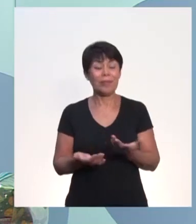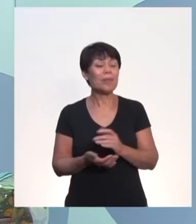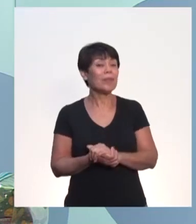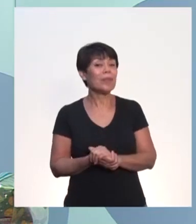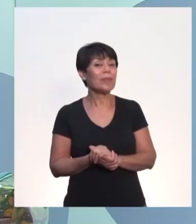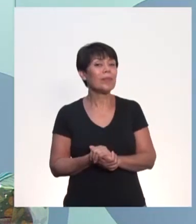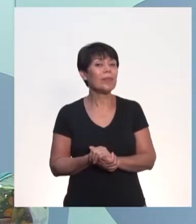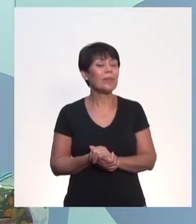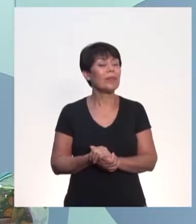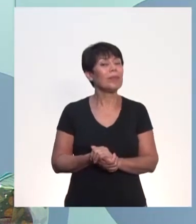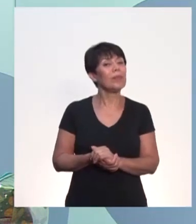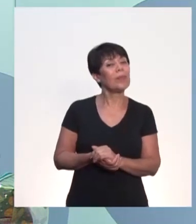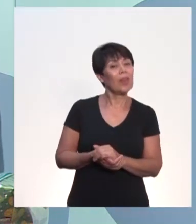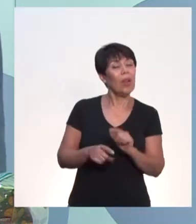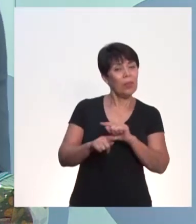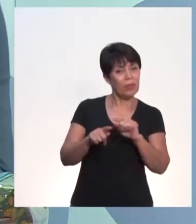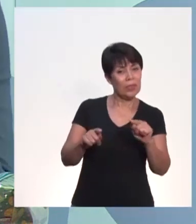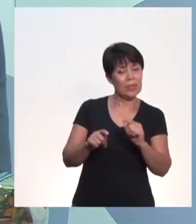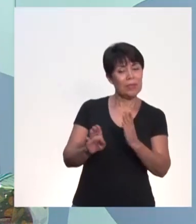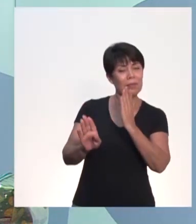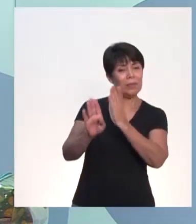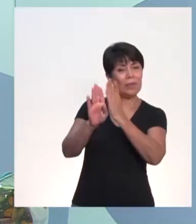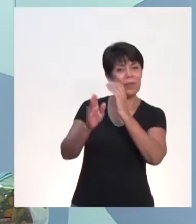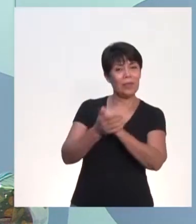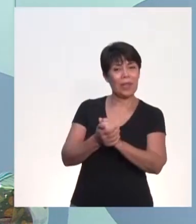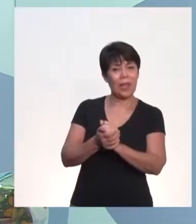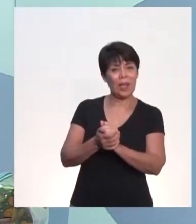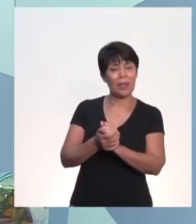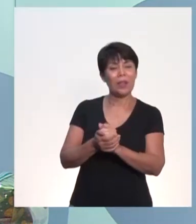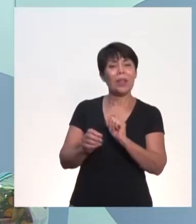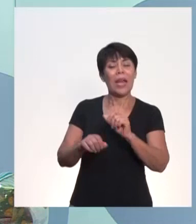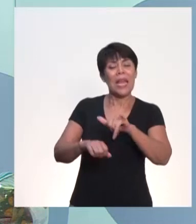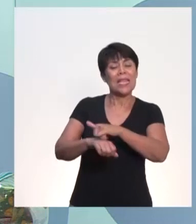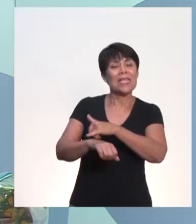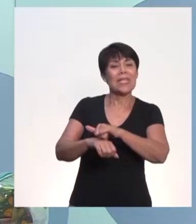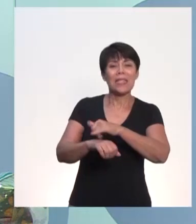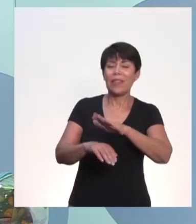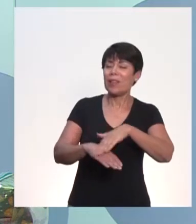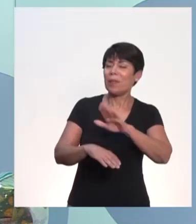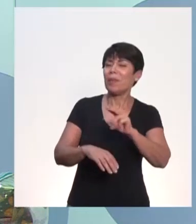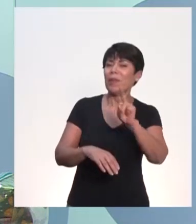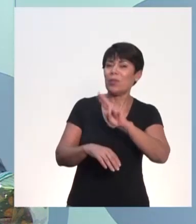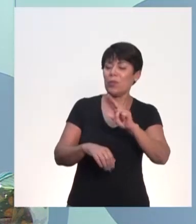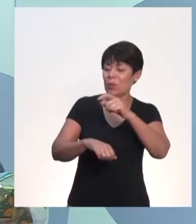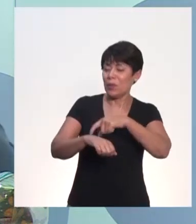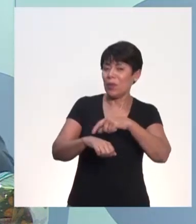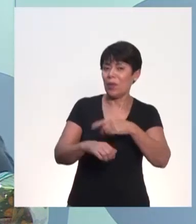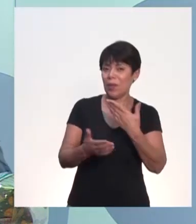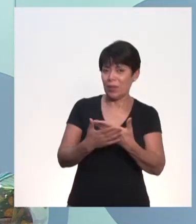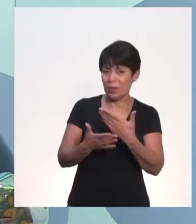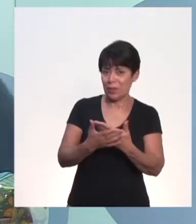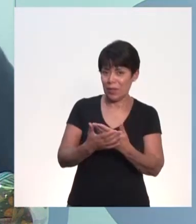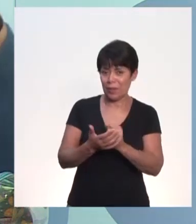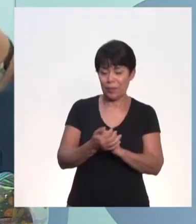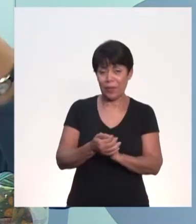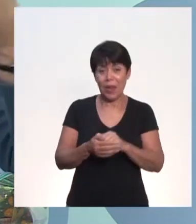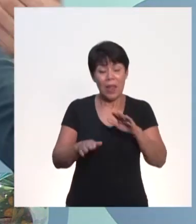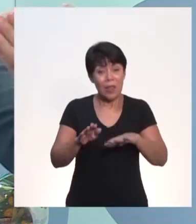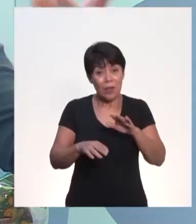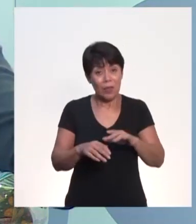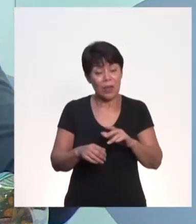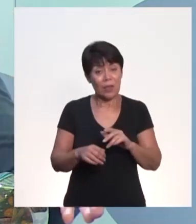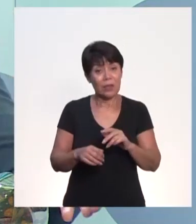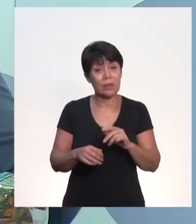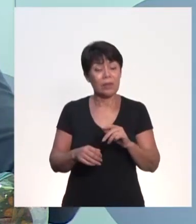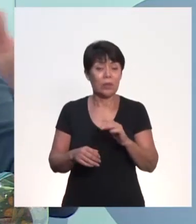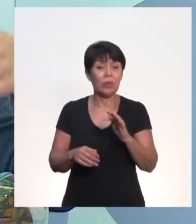que seria, ok, vocês identificaram as técnicas que mais utilizam ao estudar. Que tal, na próxima vez que vocês quiserem